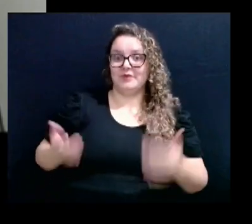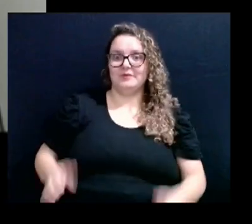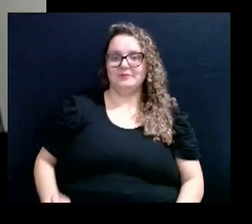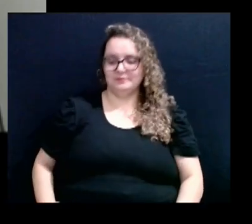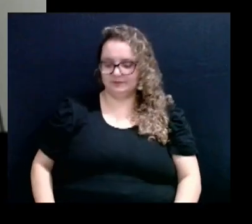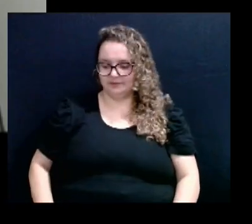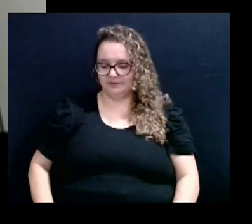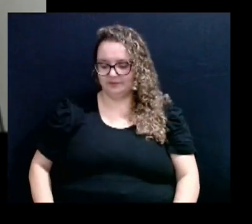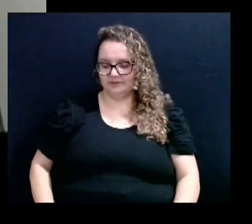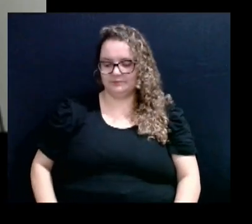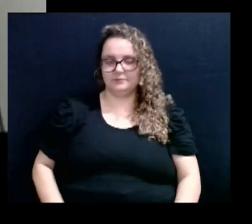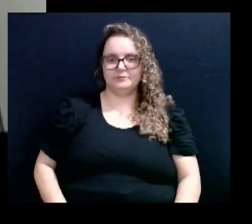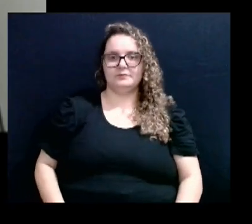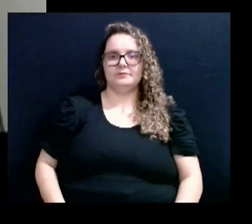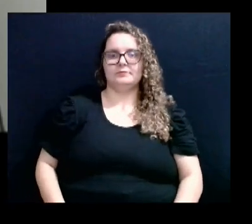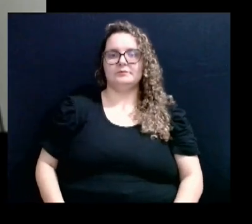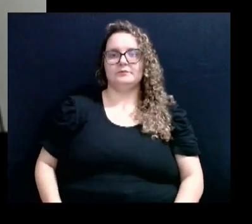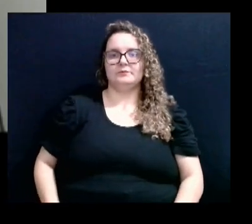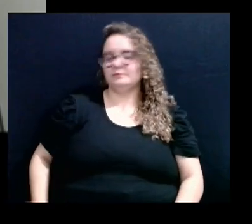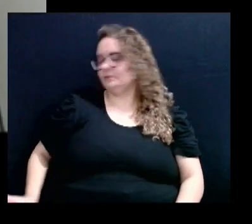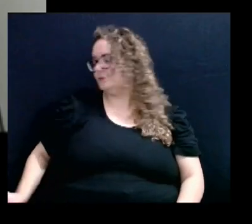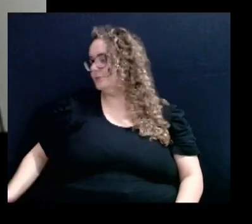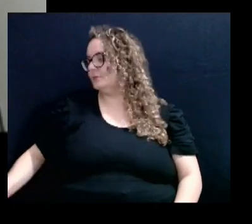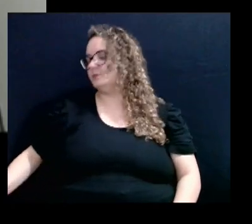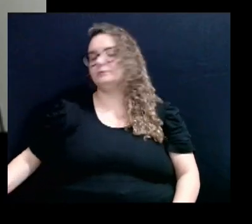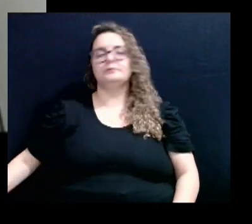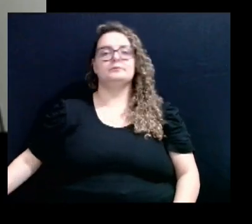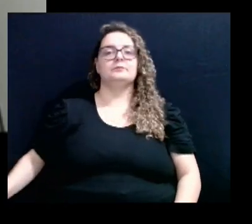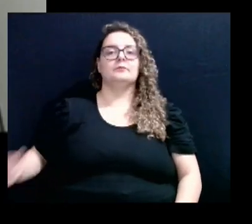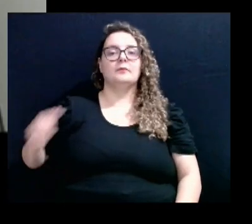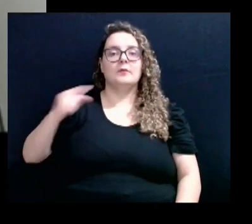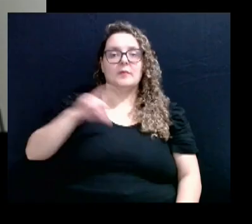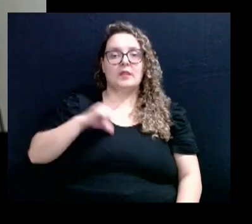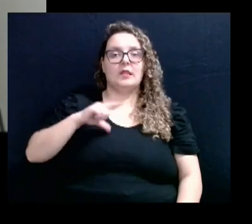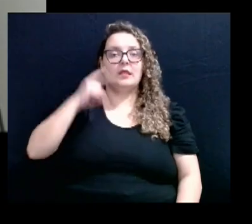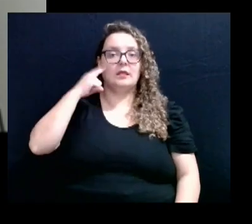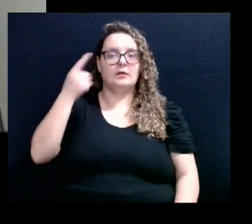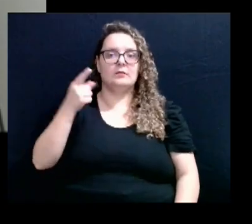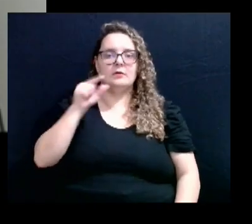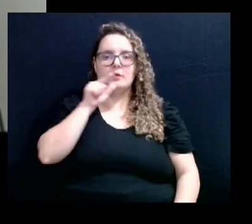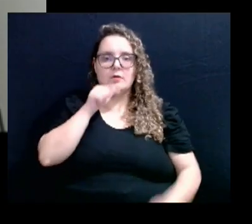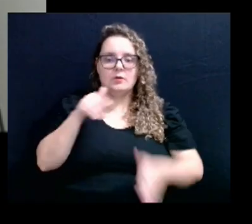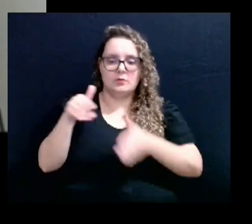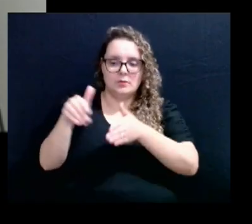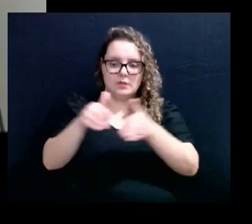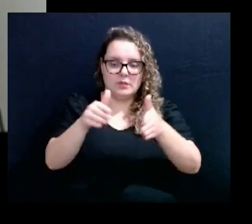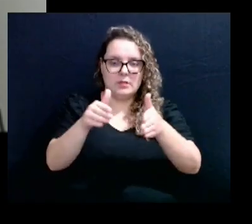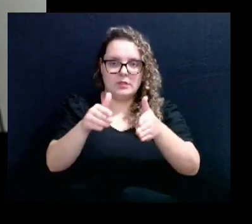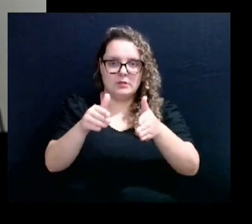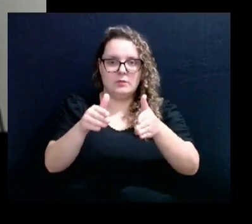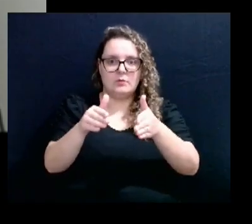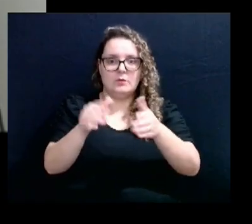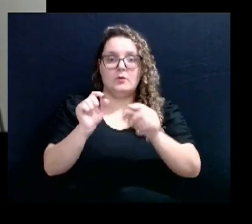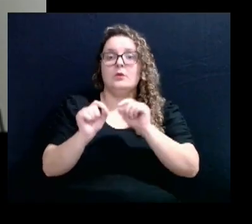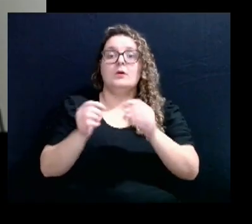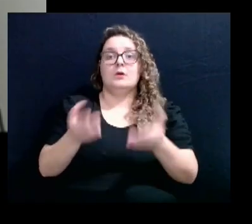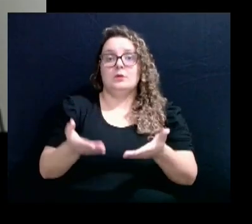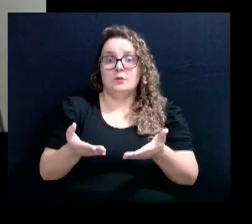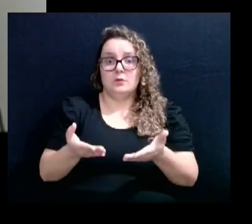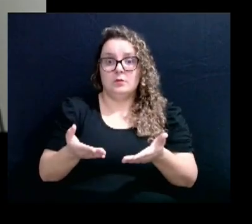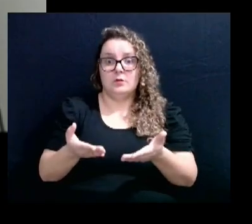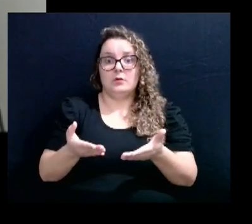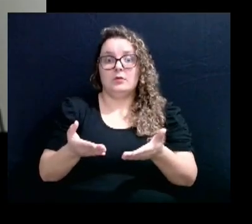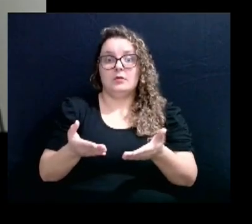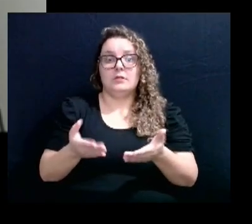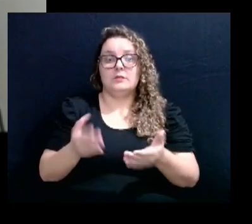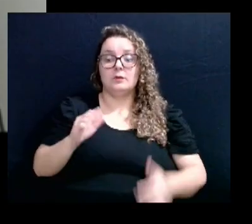dessa analogia, né? Quando a gente tem rios literais, o que eles são? Eles são esses grandes canais que